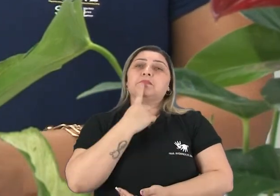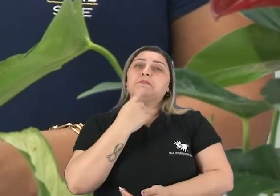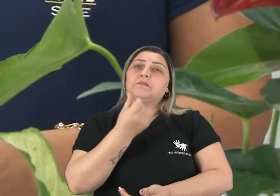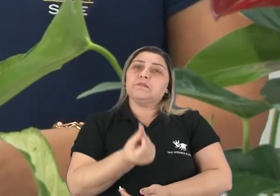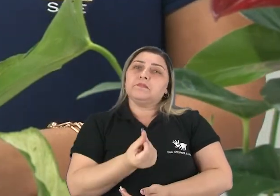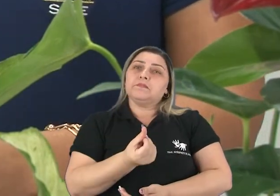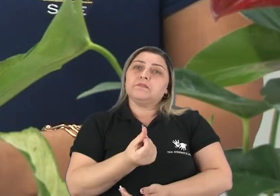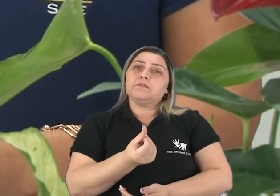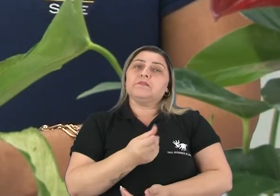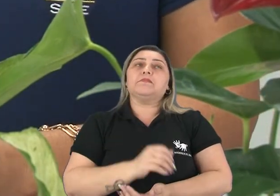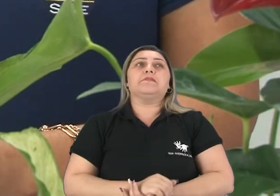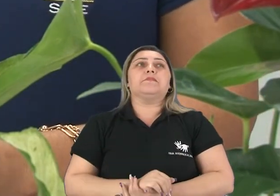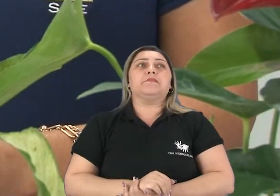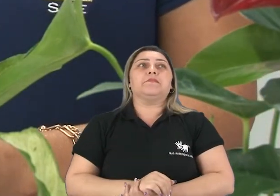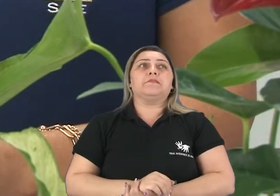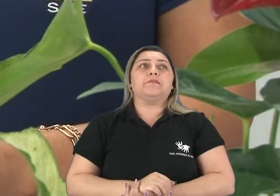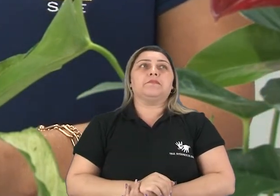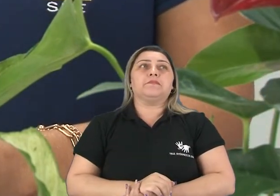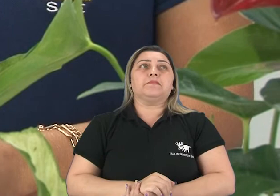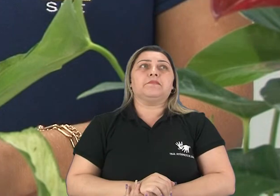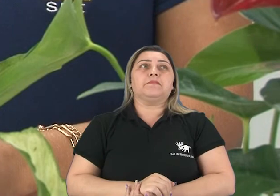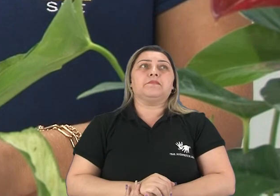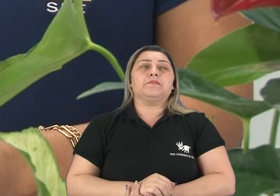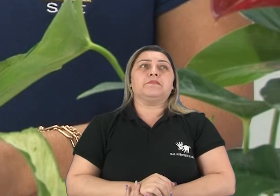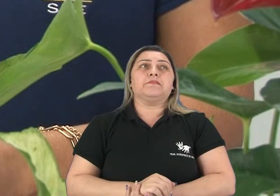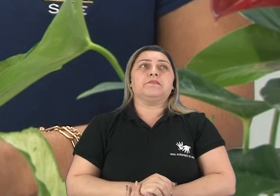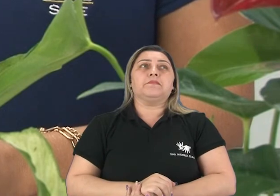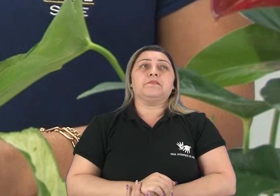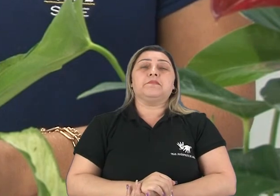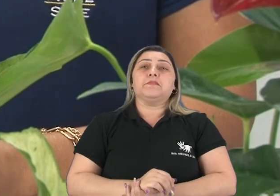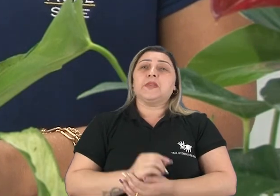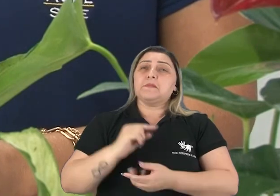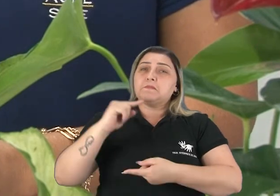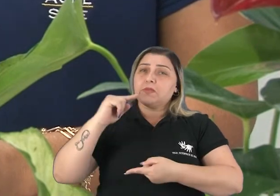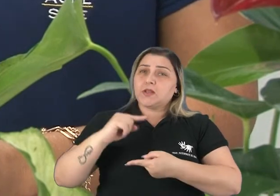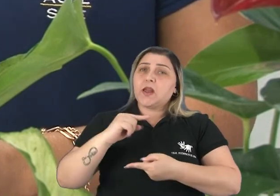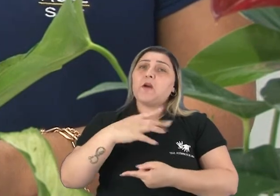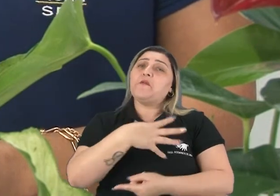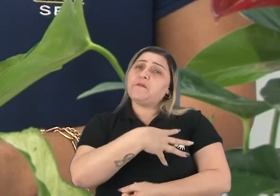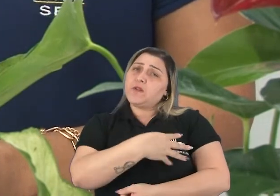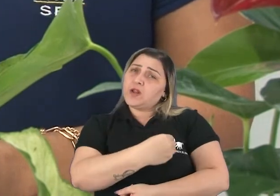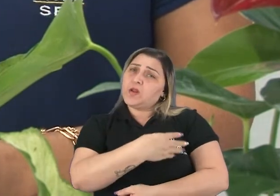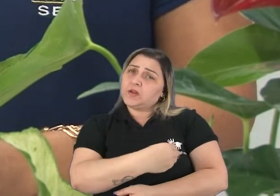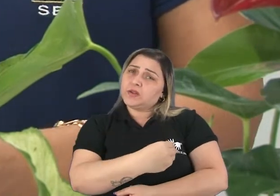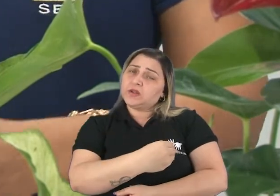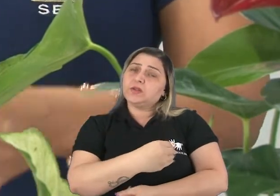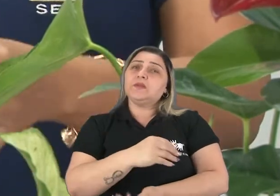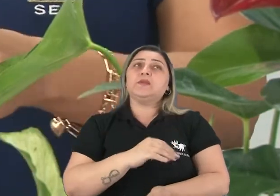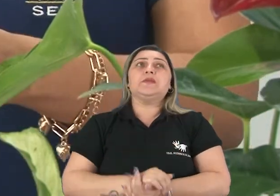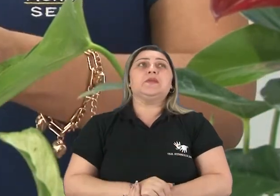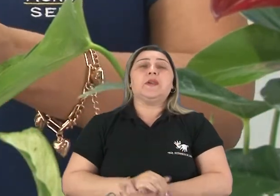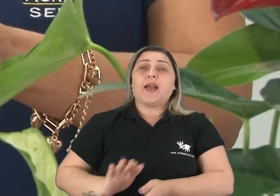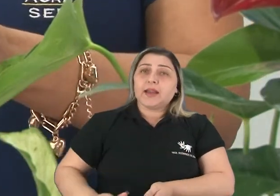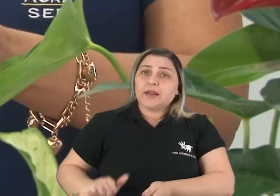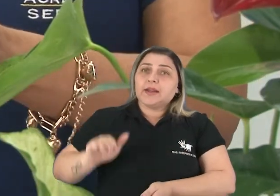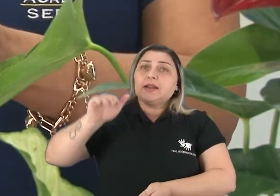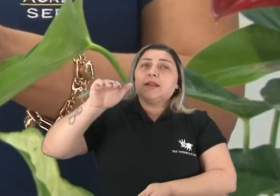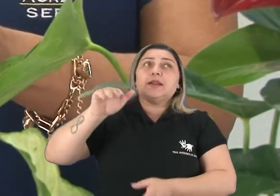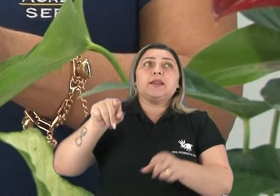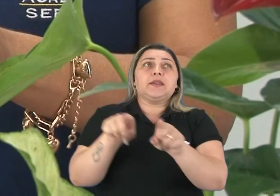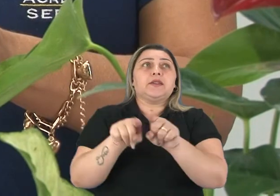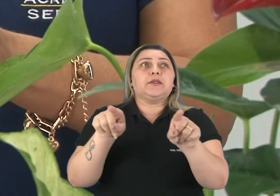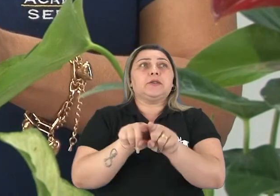ela cresceu aqui, olha, uma muda, então aqui ela vai se desenvolver e vai ficar bem grande. Este galho eu peguei